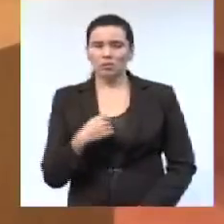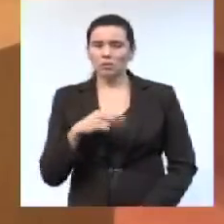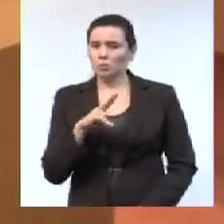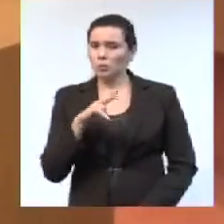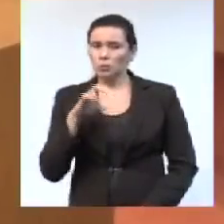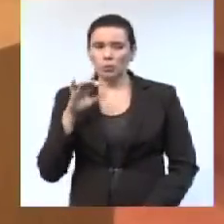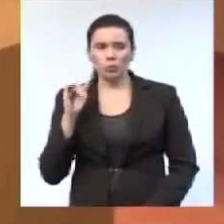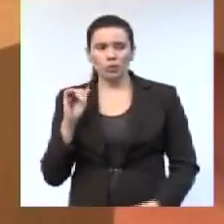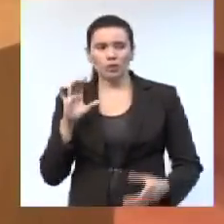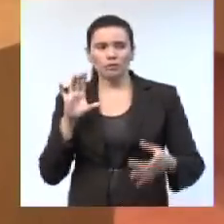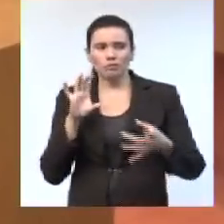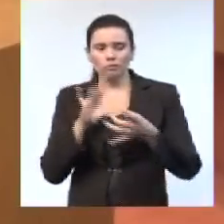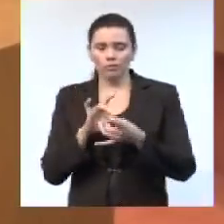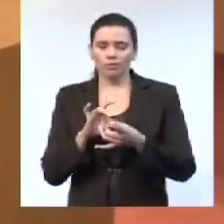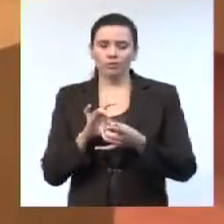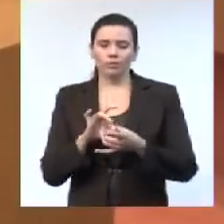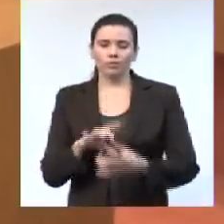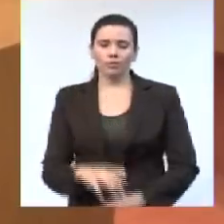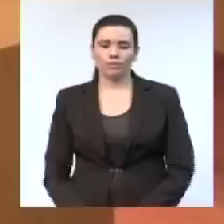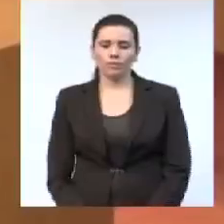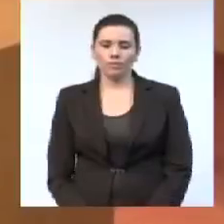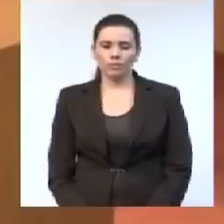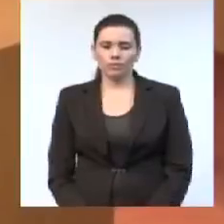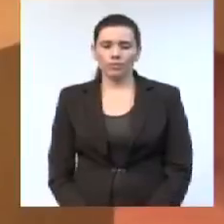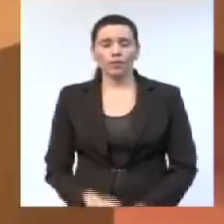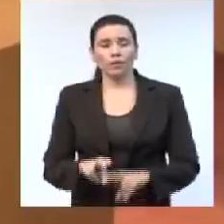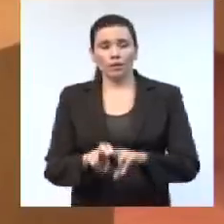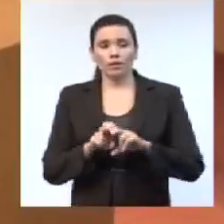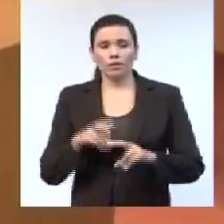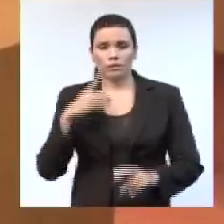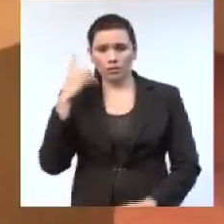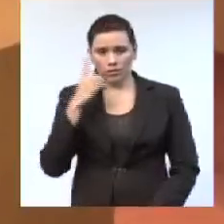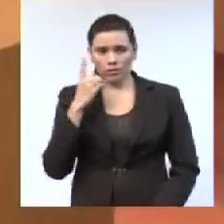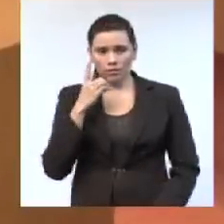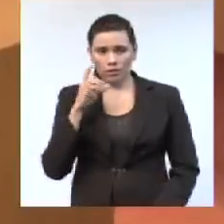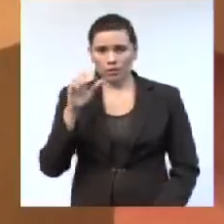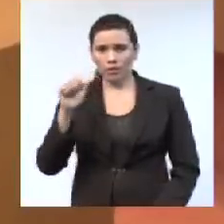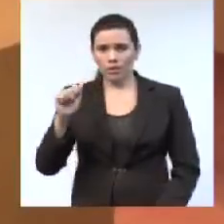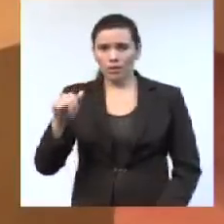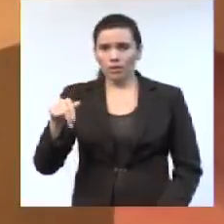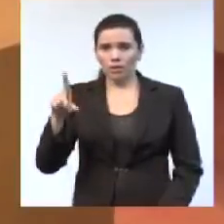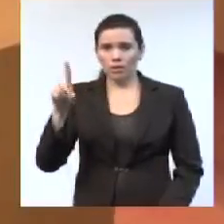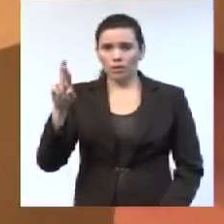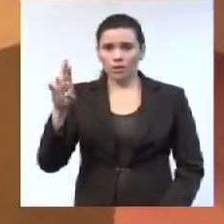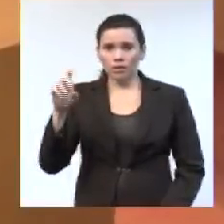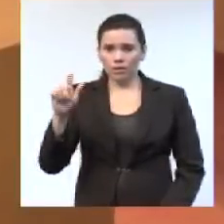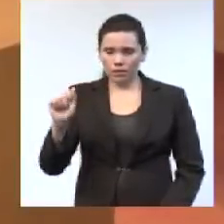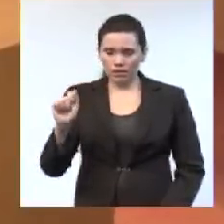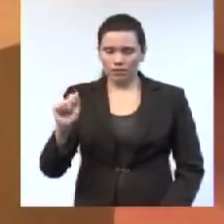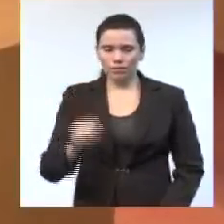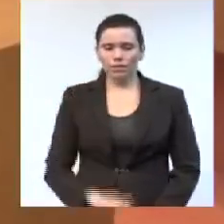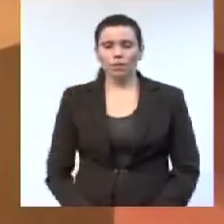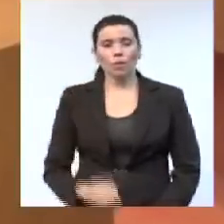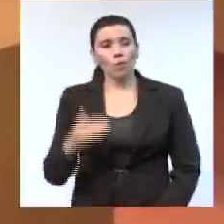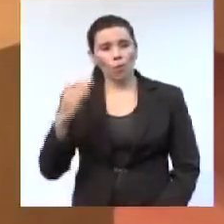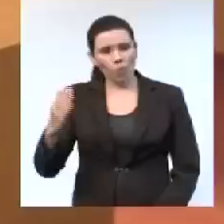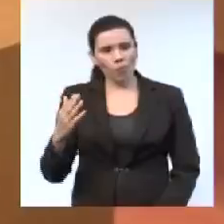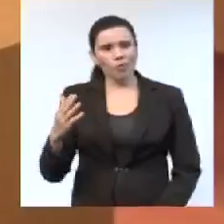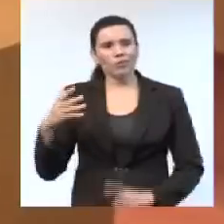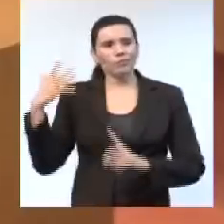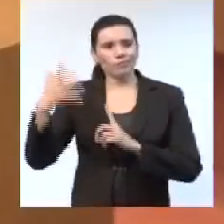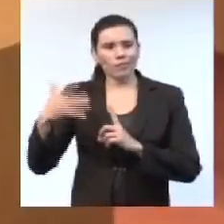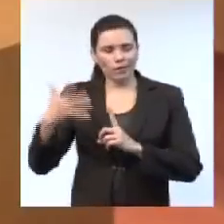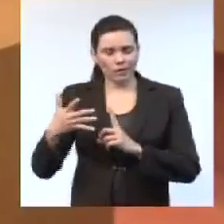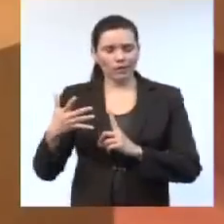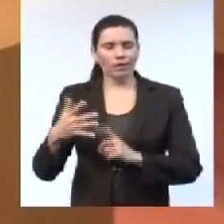sabemos. Então, deputada, e quando a senhora se dirigir ao senador João Alberto, se